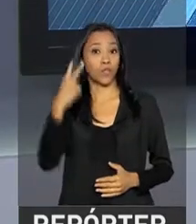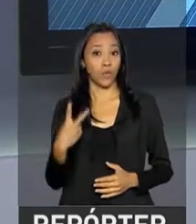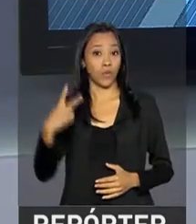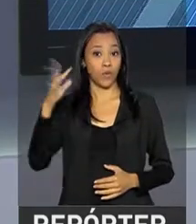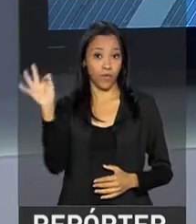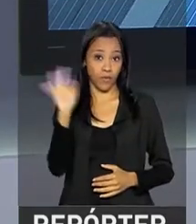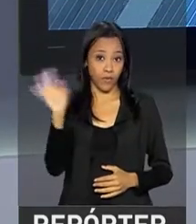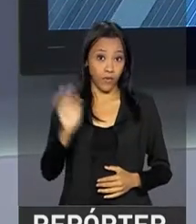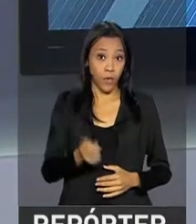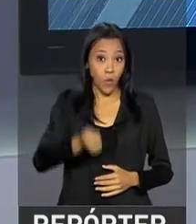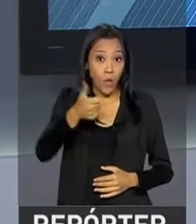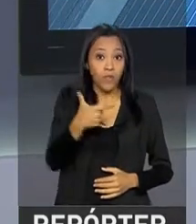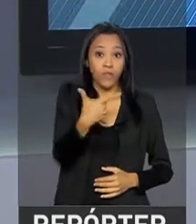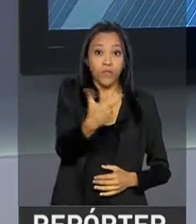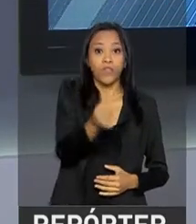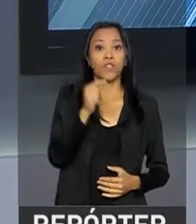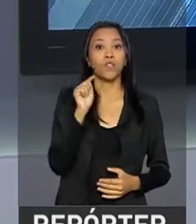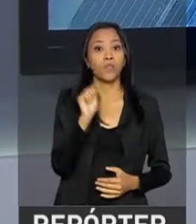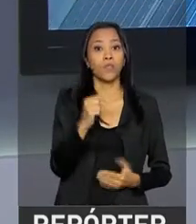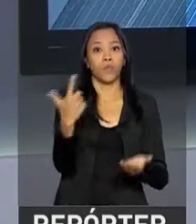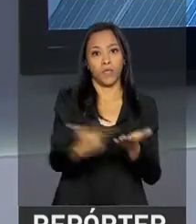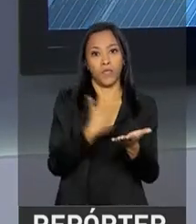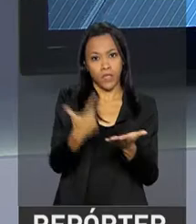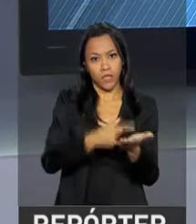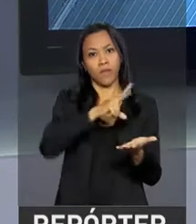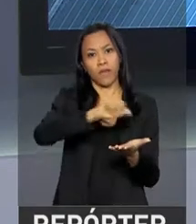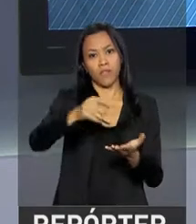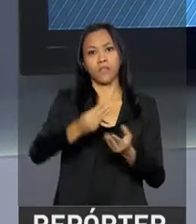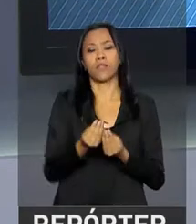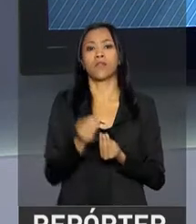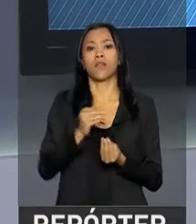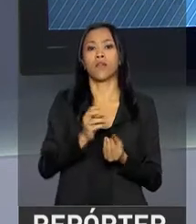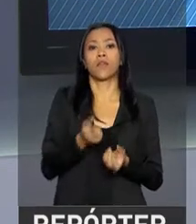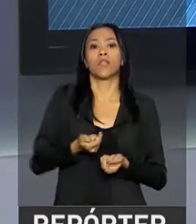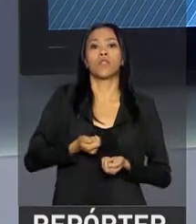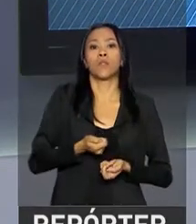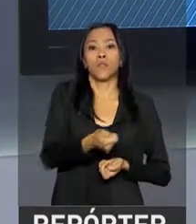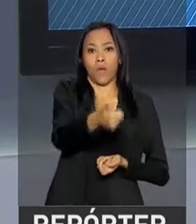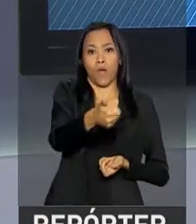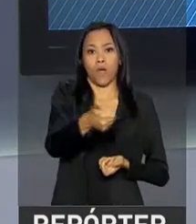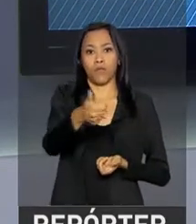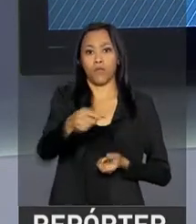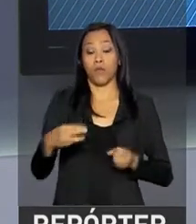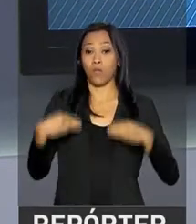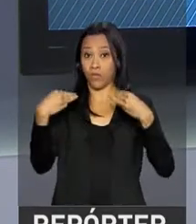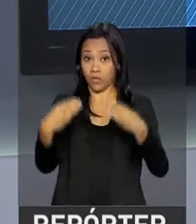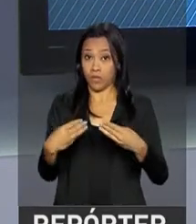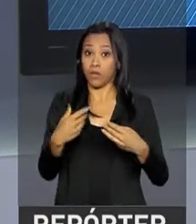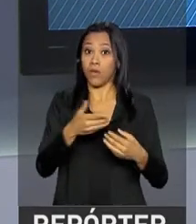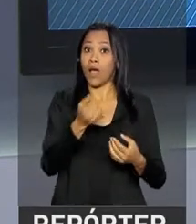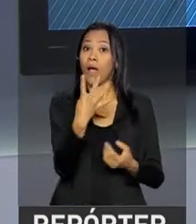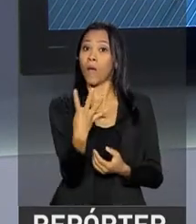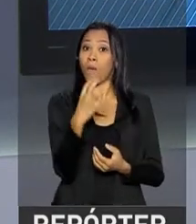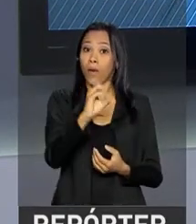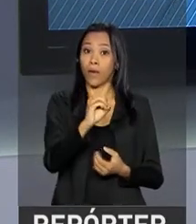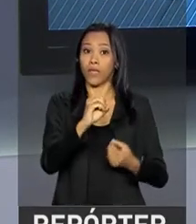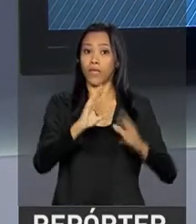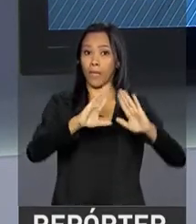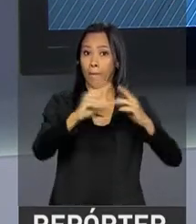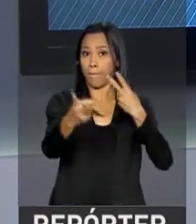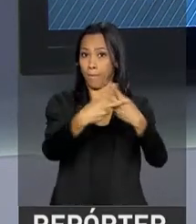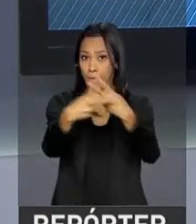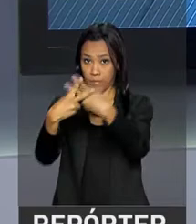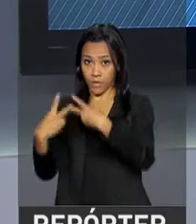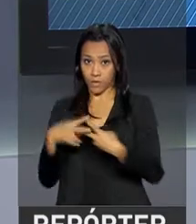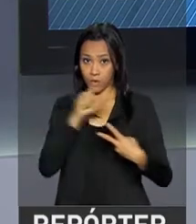20 mil livros serão doados pelo ministério da educação há um grupo de 40 prisões brasileiras a doação faz parte de um acordo